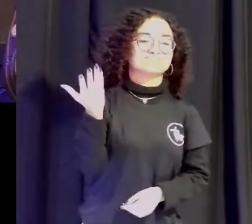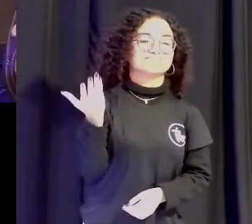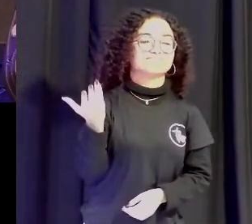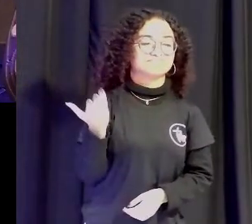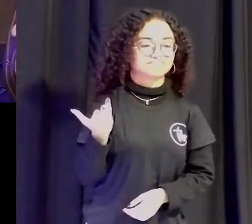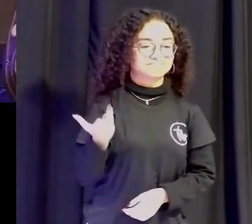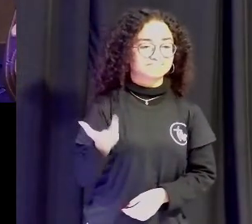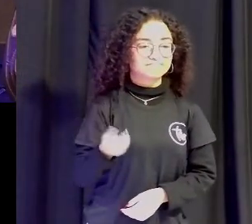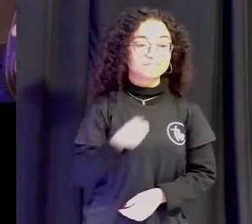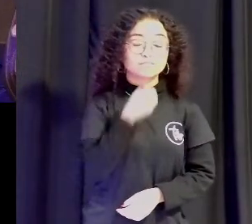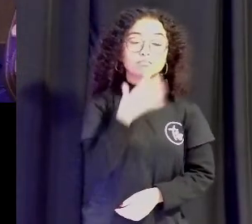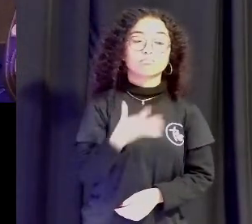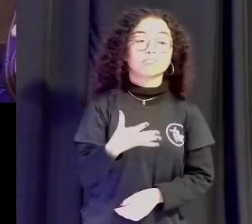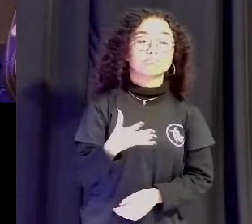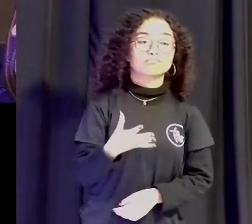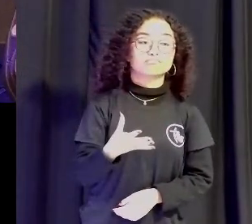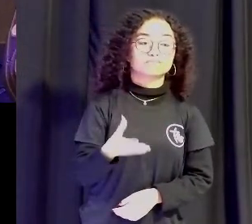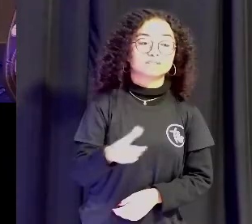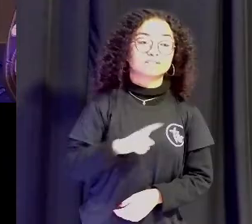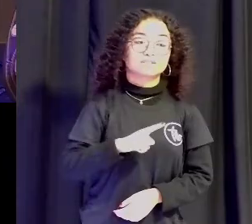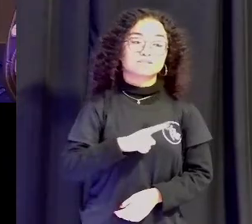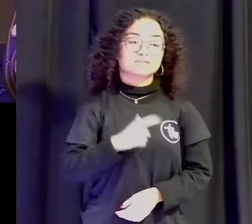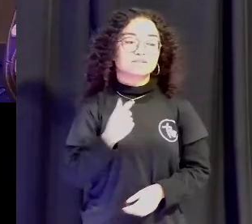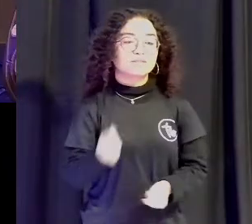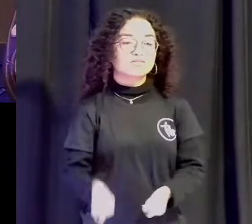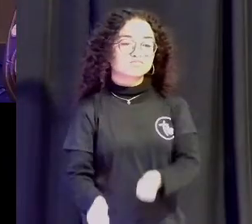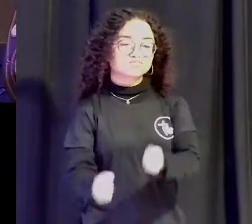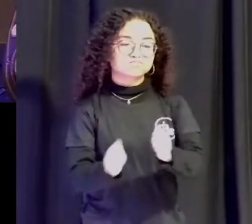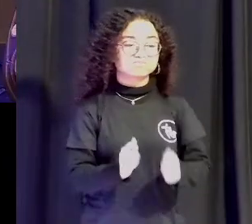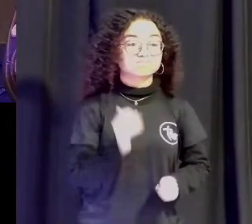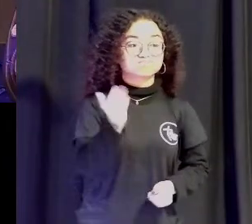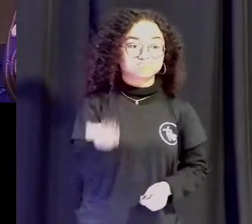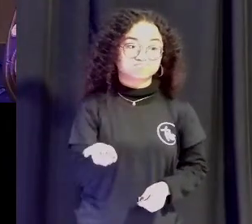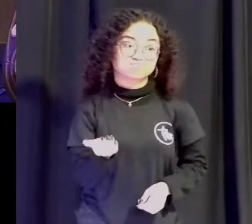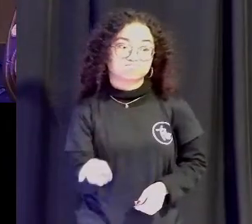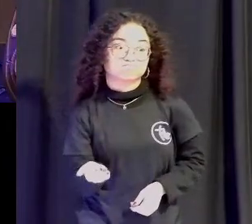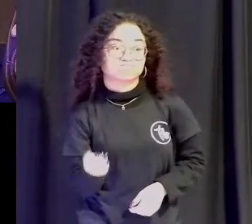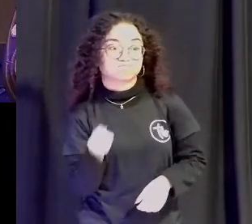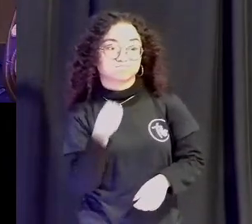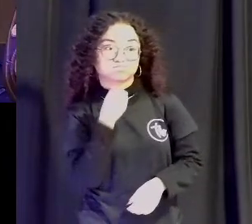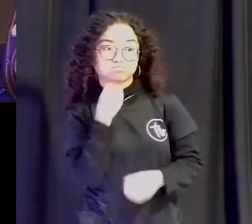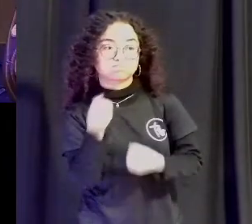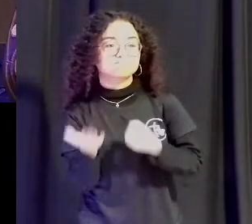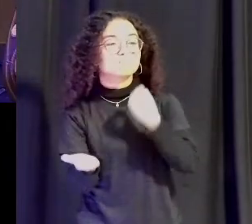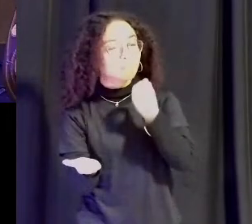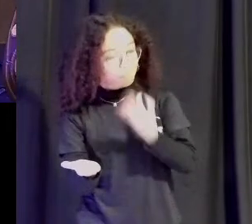que alguma esmola, uma oferta gorda viria.